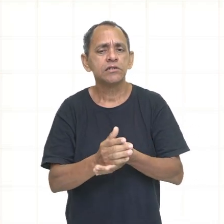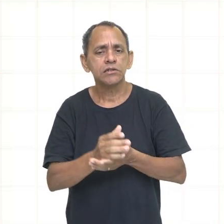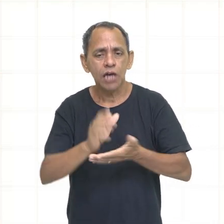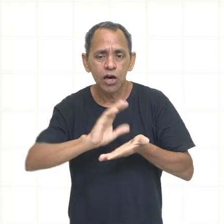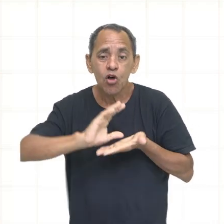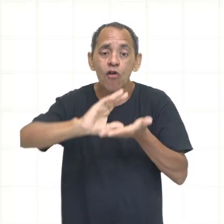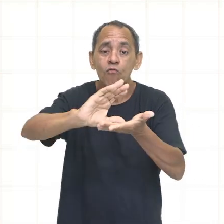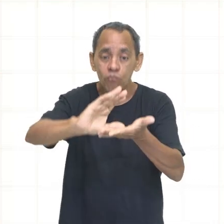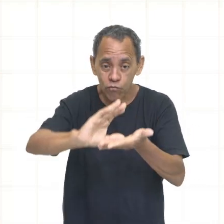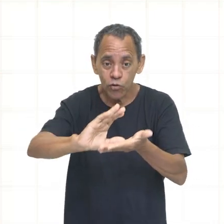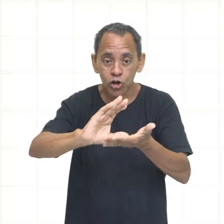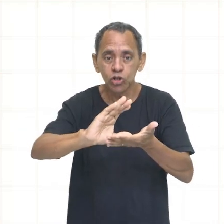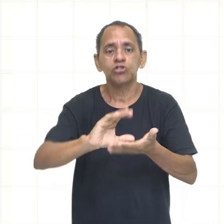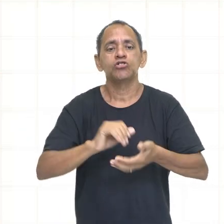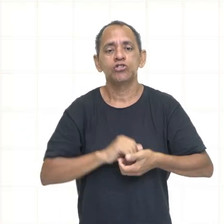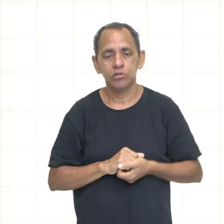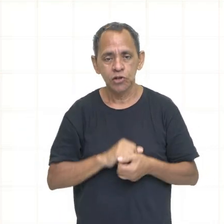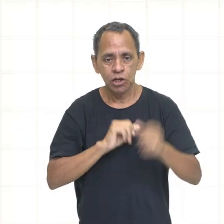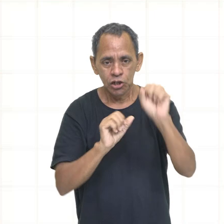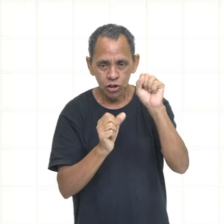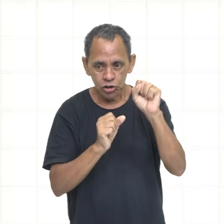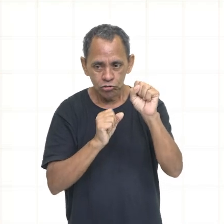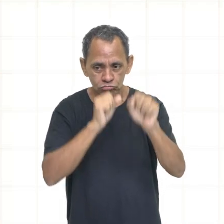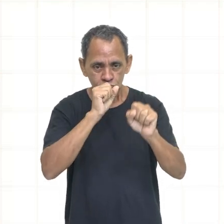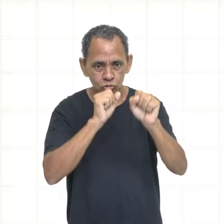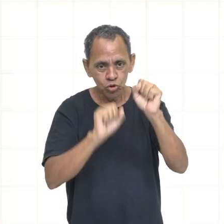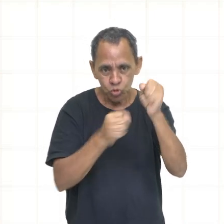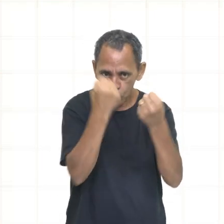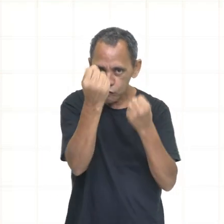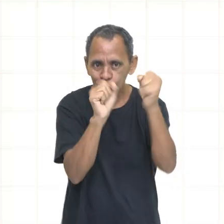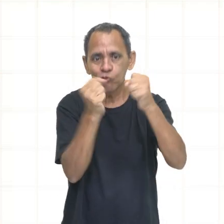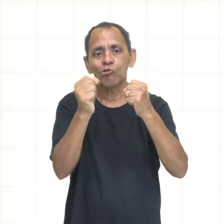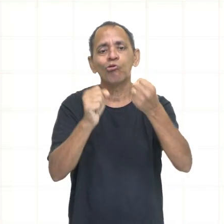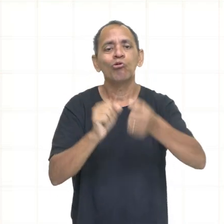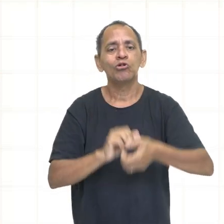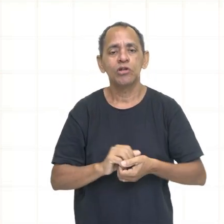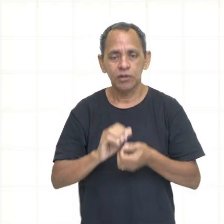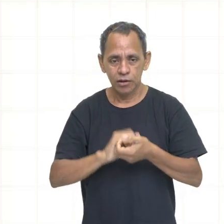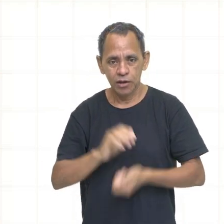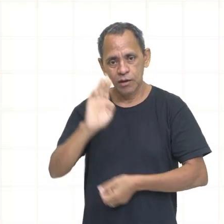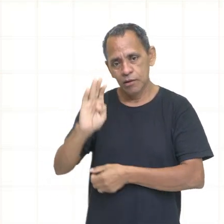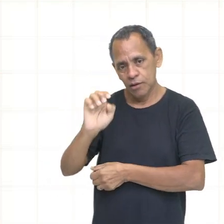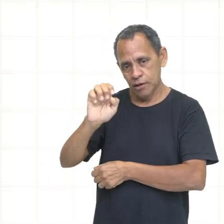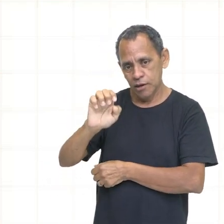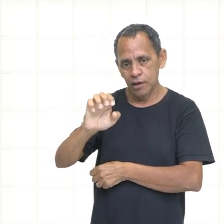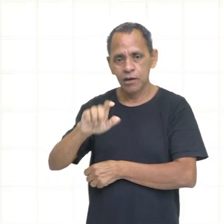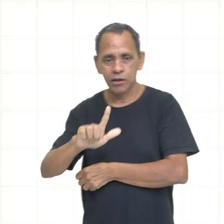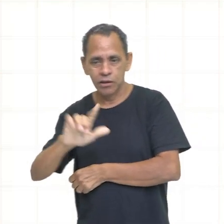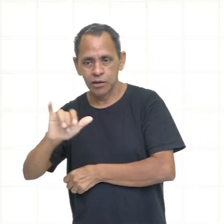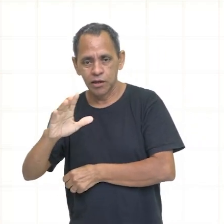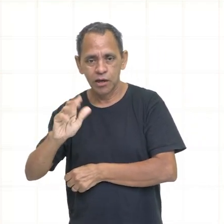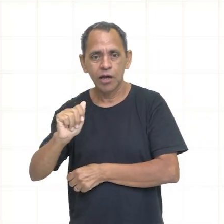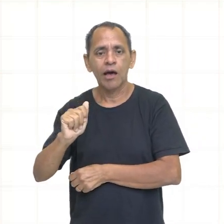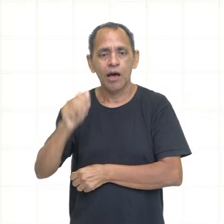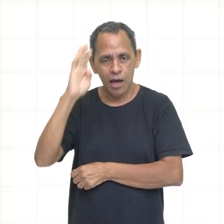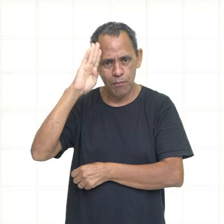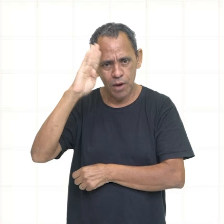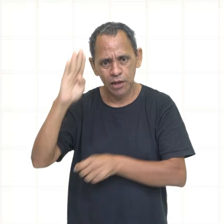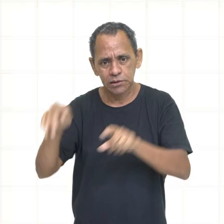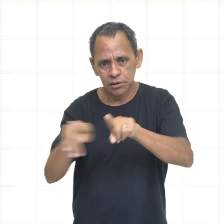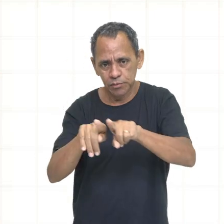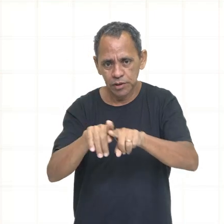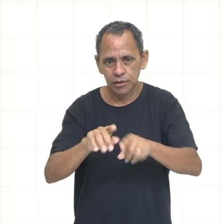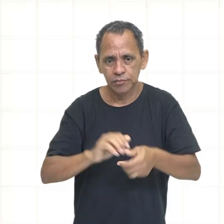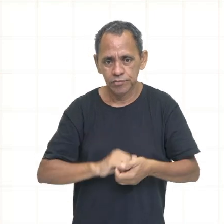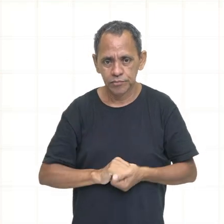bélica. Professor, o que foi a paz armada? O período que estendeu a eclosão da Primeira Guerra Mundial e o reconhecimento é conhecido